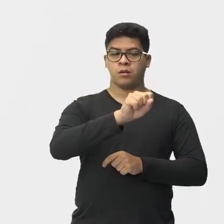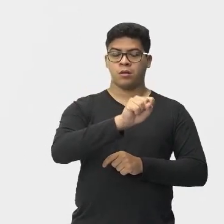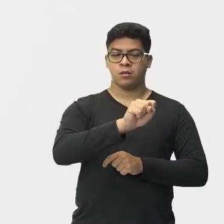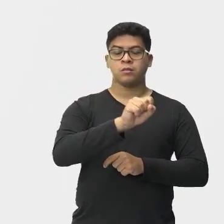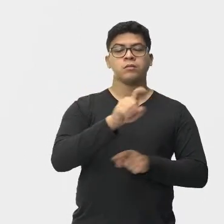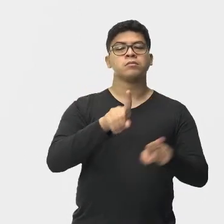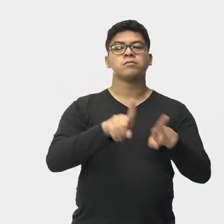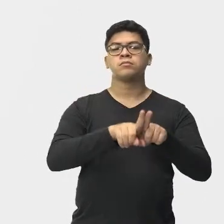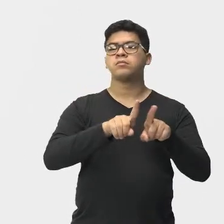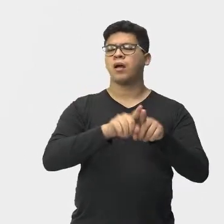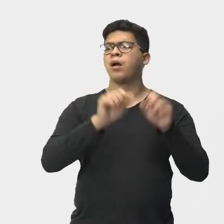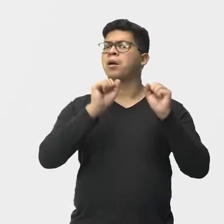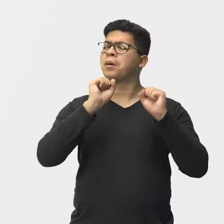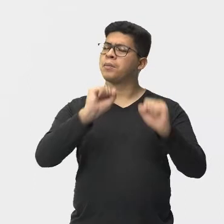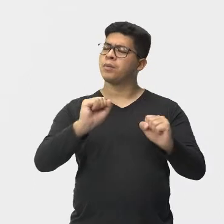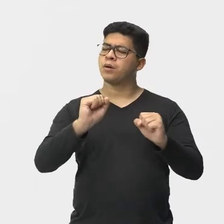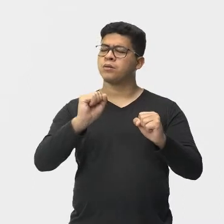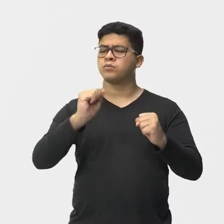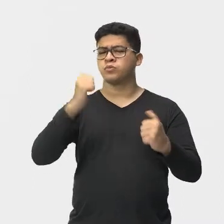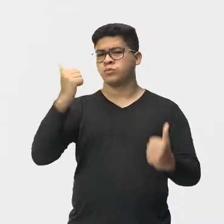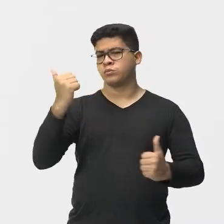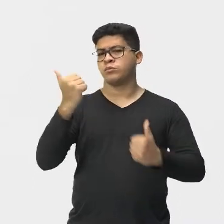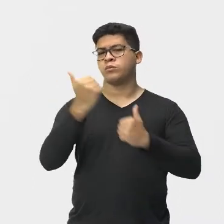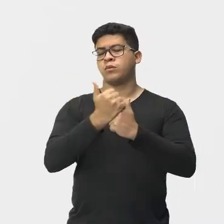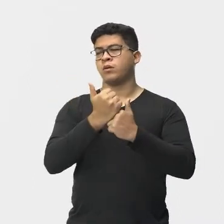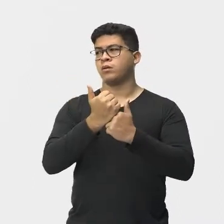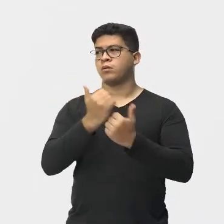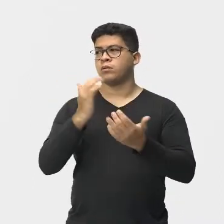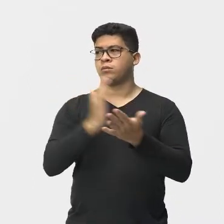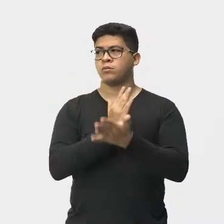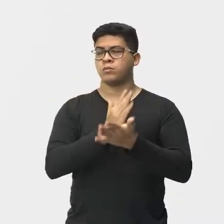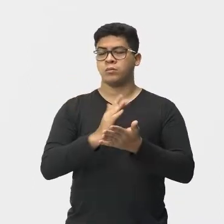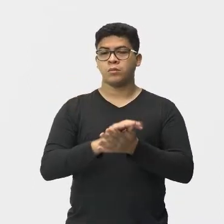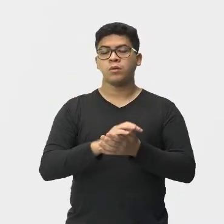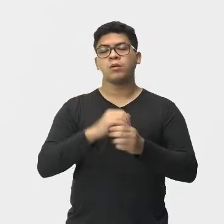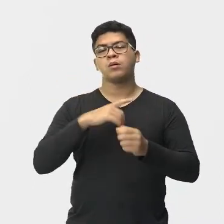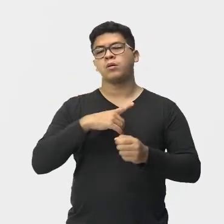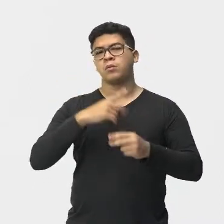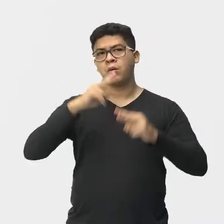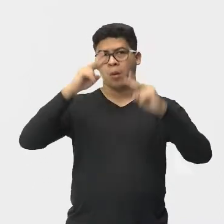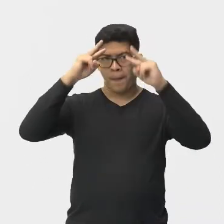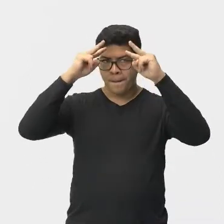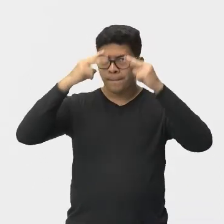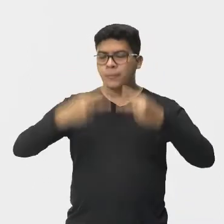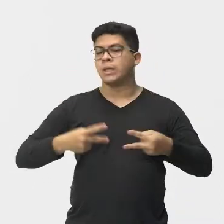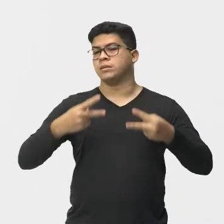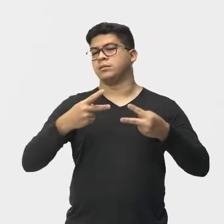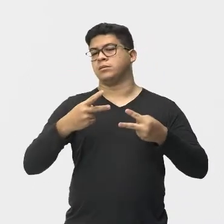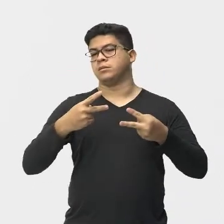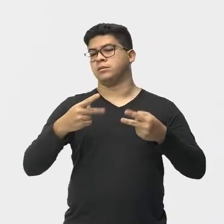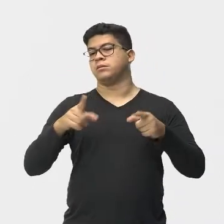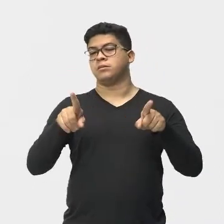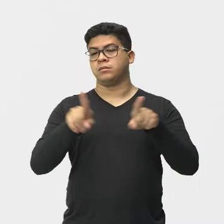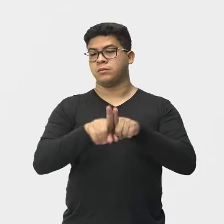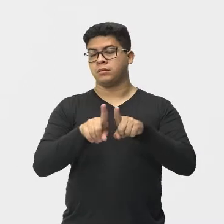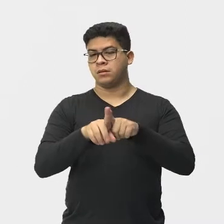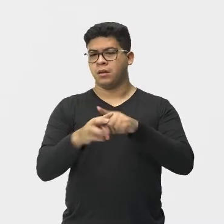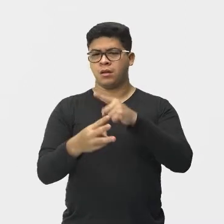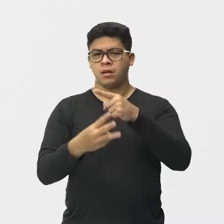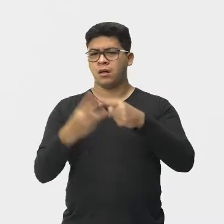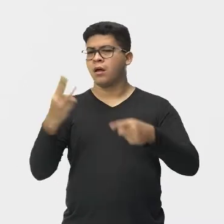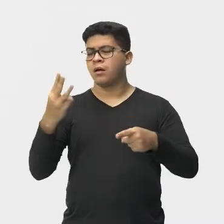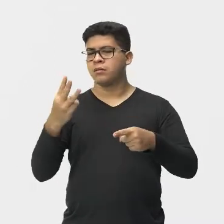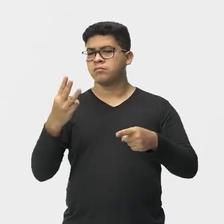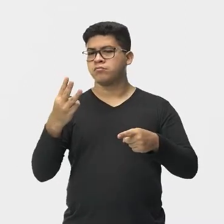sustituir tales denominações. Então, eles podem substituir seres humanos, né? Temos 3